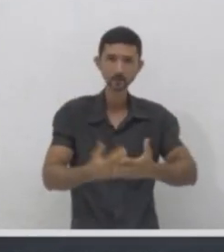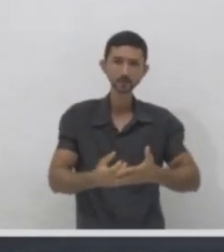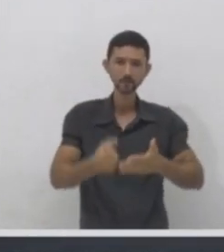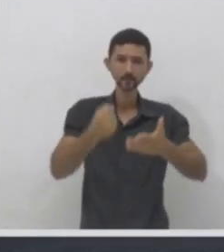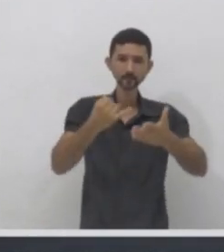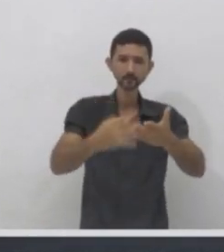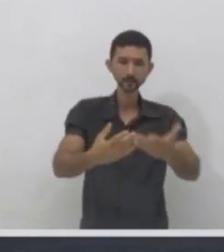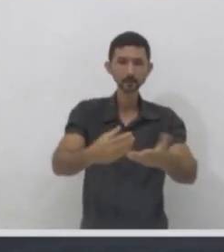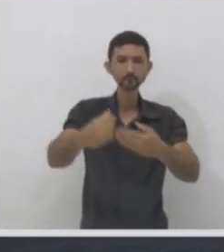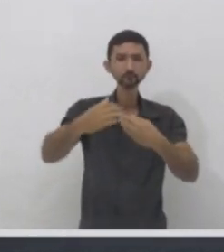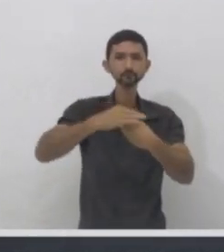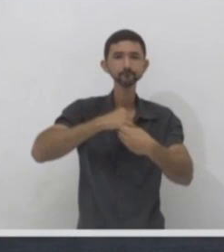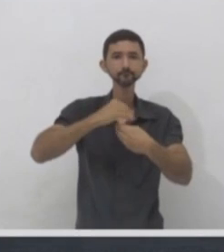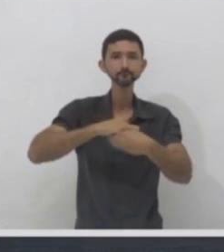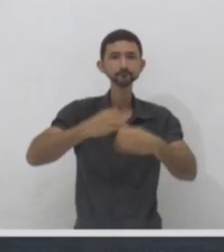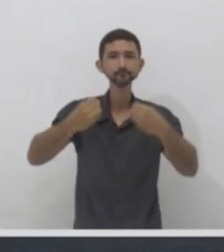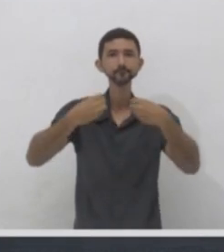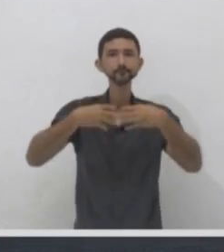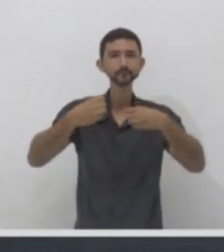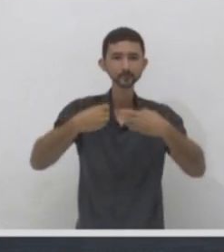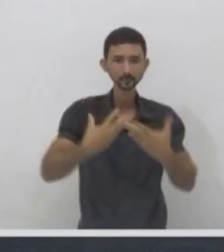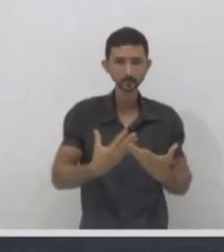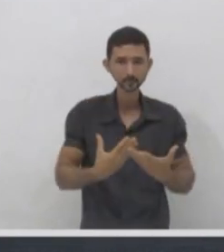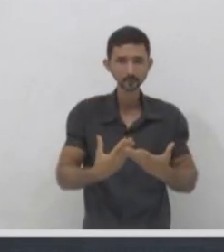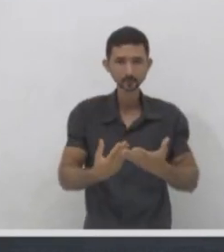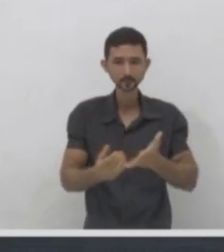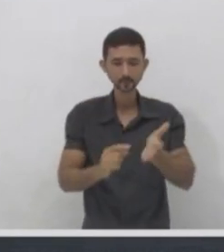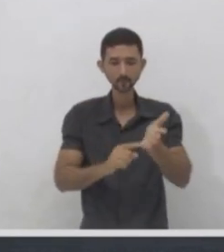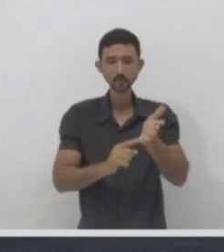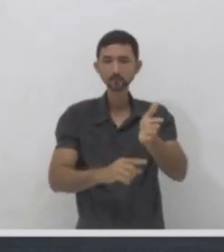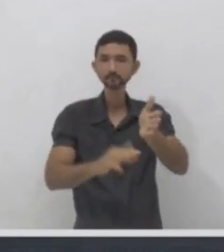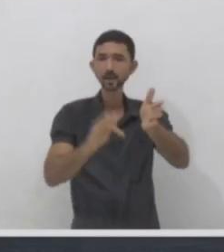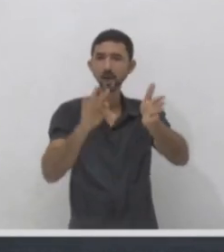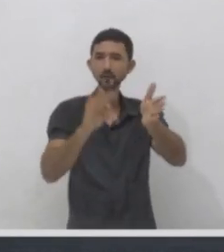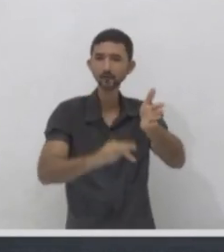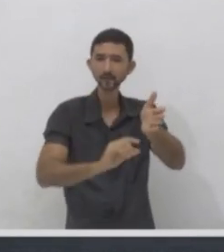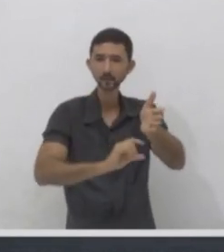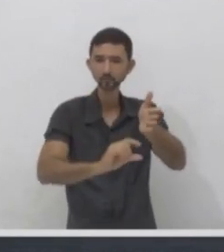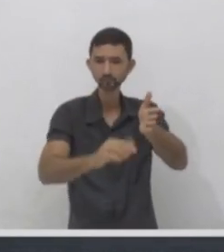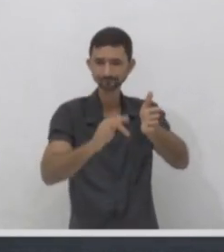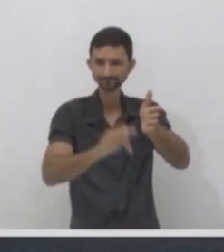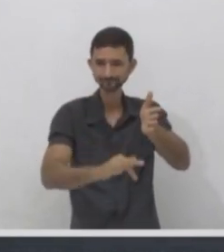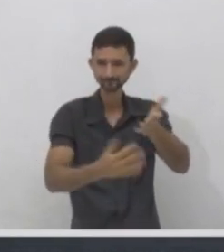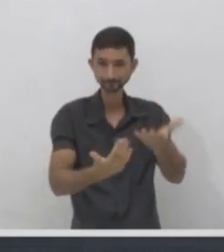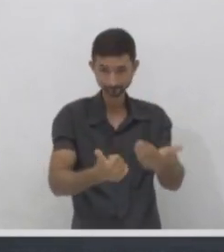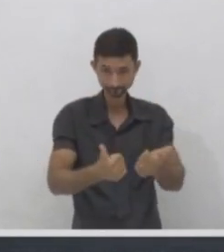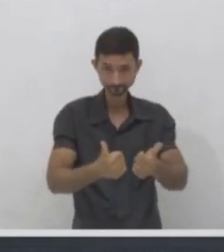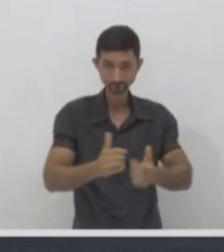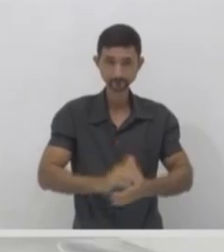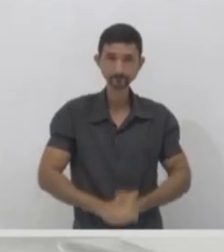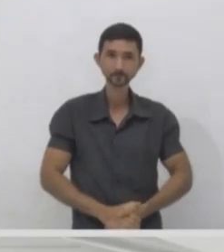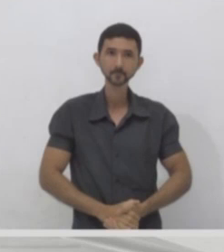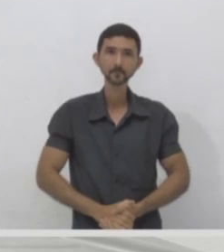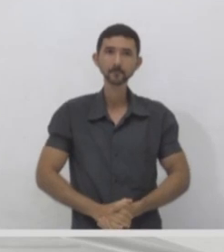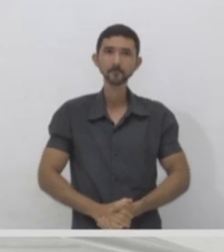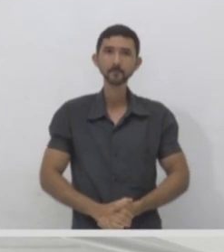moral. E essa moral geralmente aparece ao final do texto, tá certo?